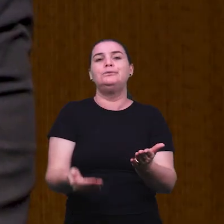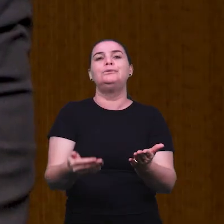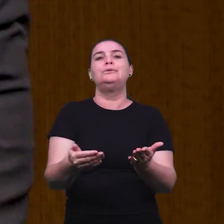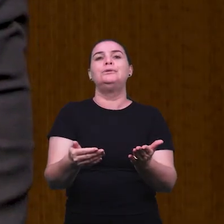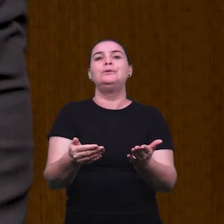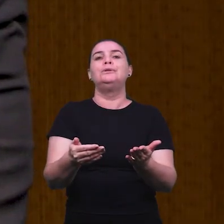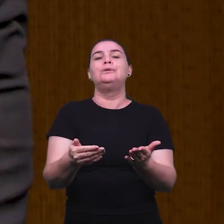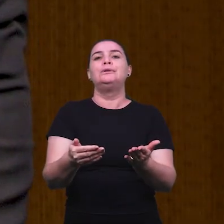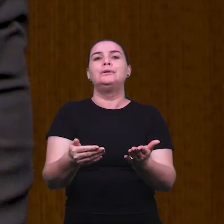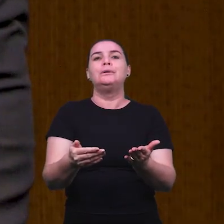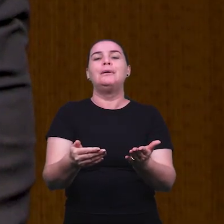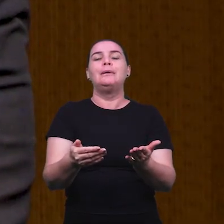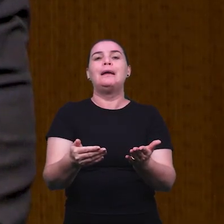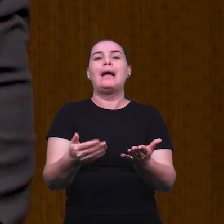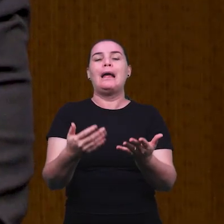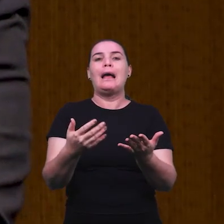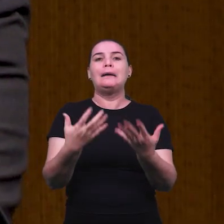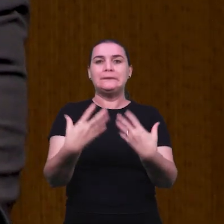entrem